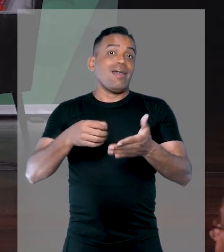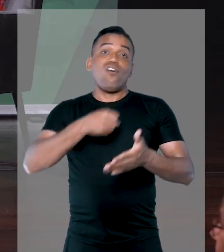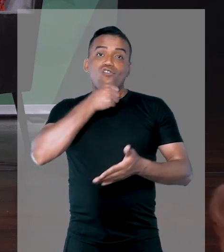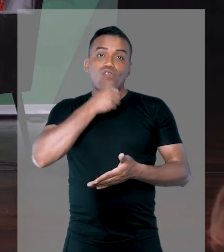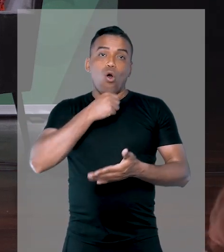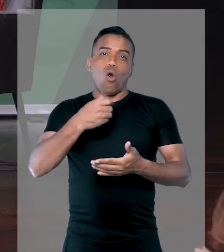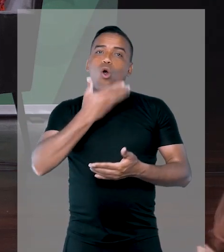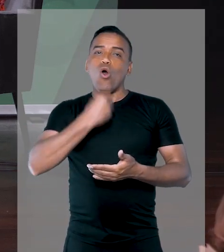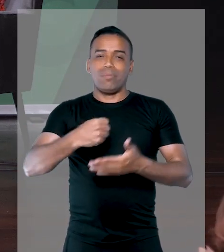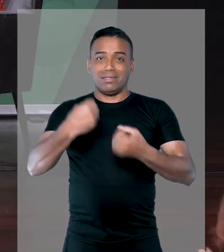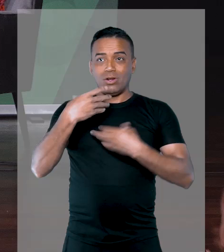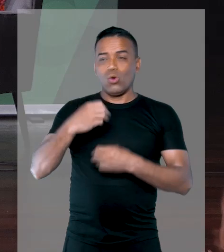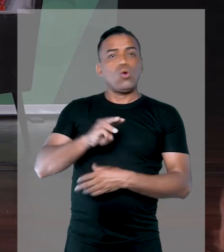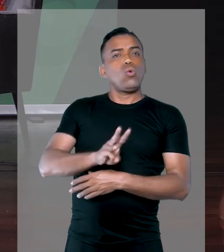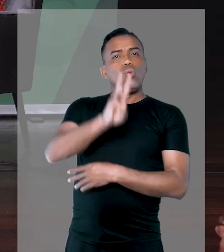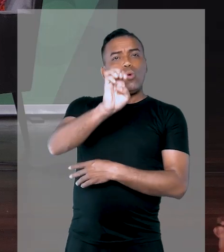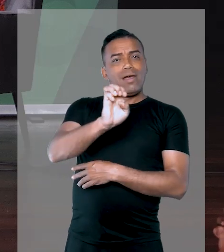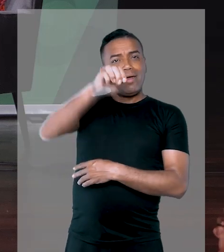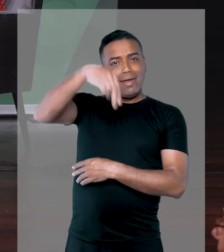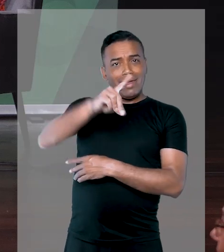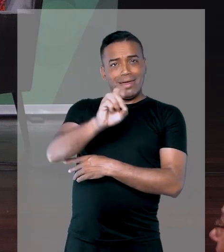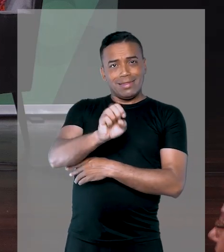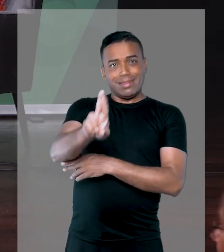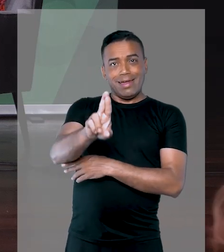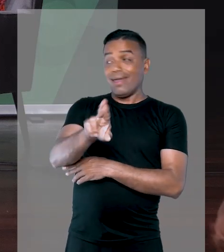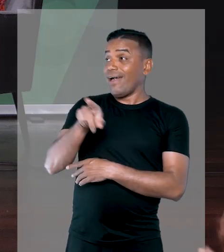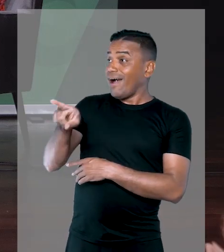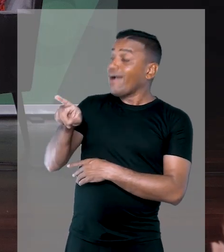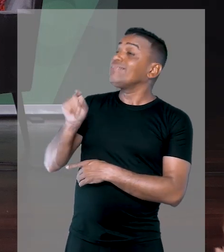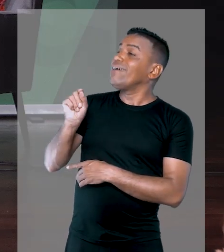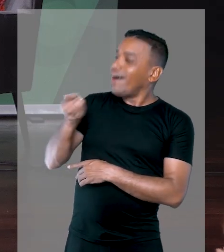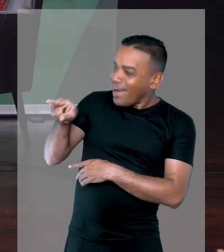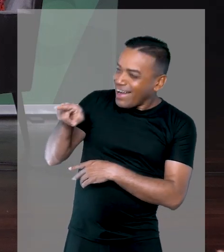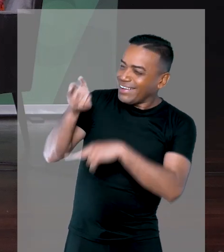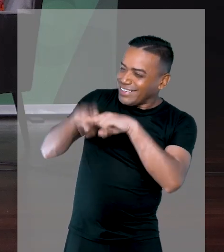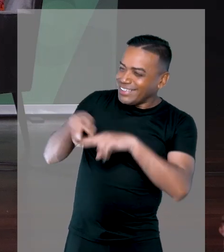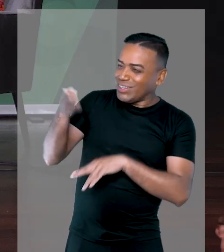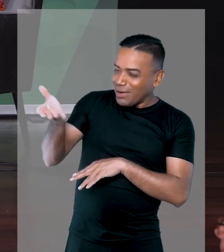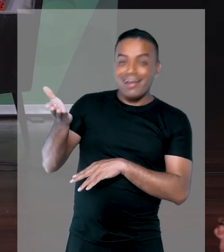Weider. Cadê o vô Weider? Levanta aí pra gente. Ah, tá aqui.